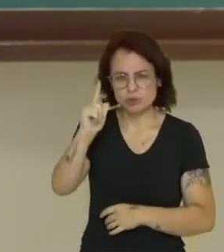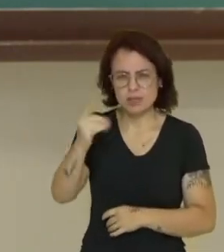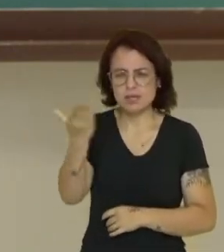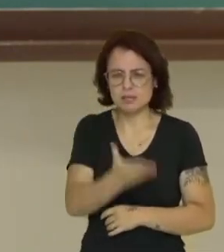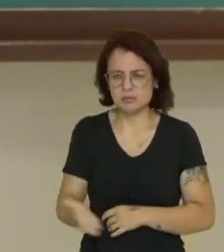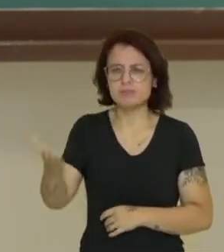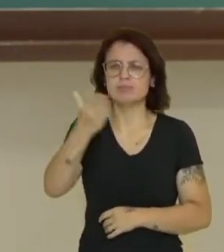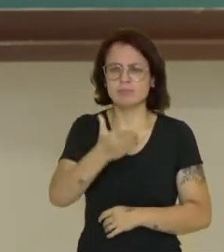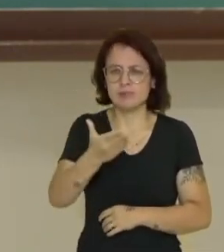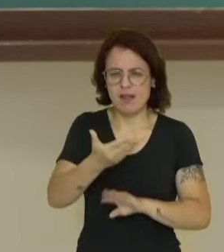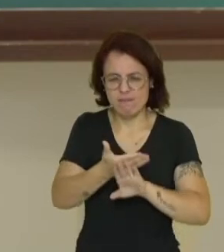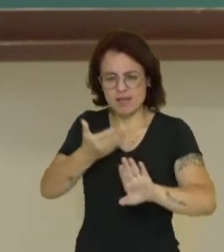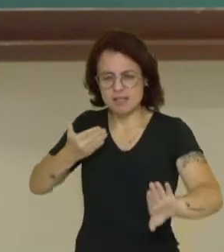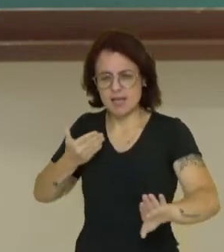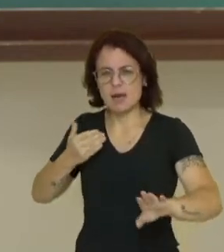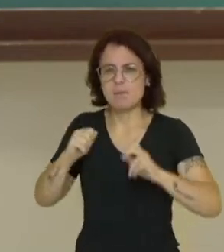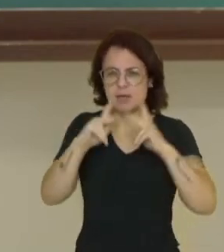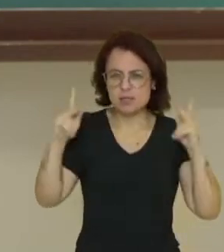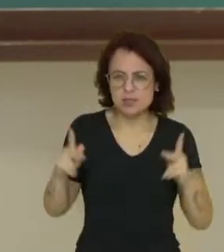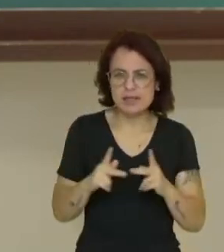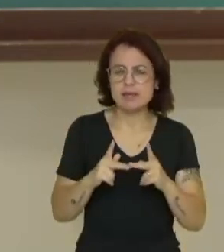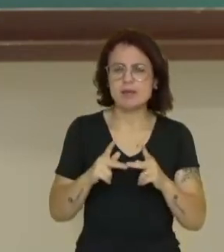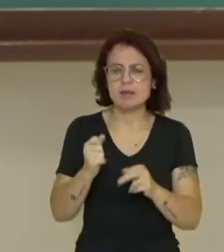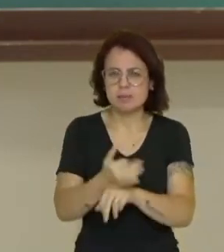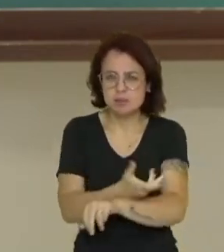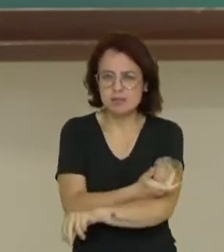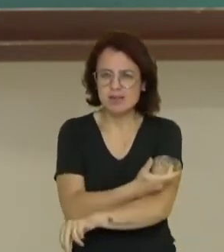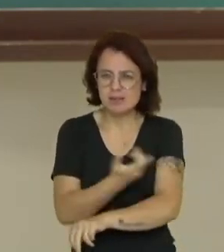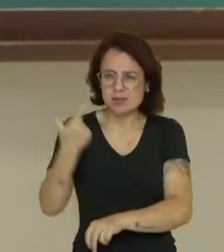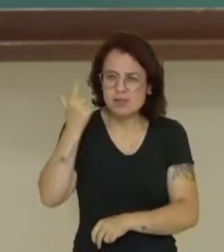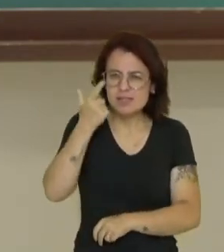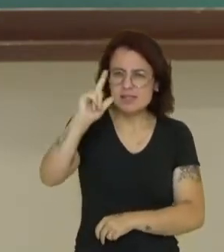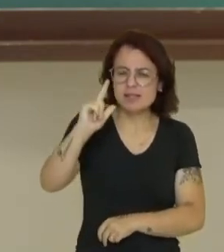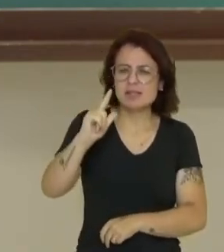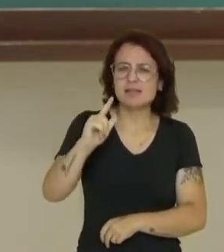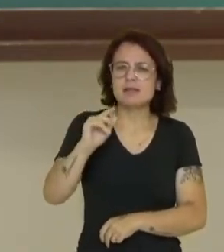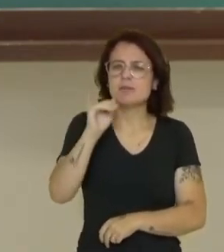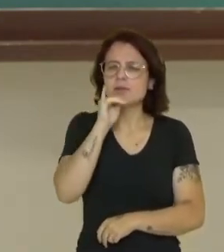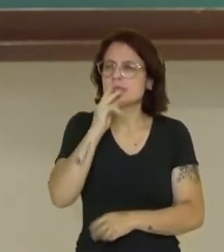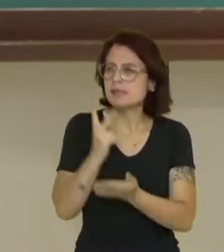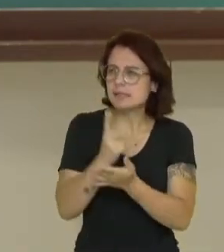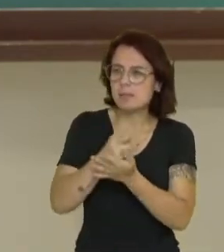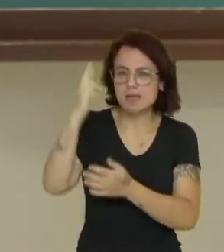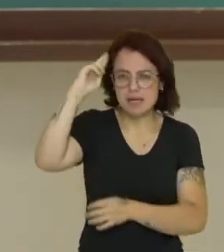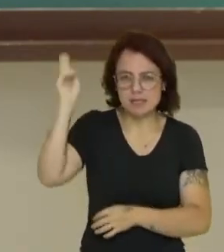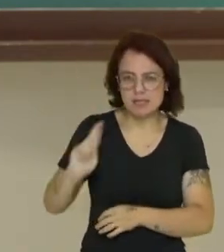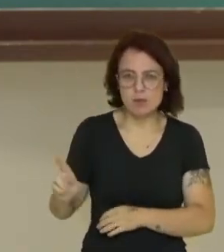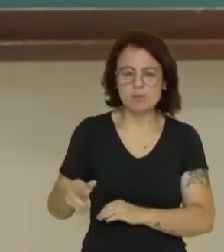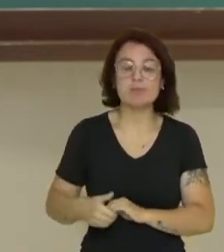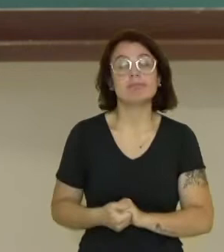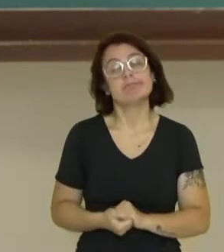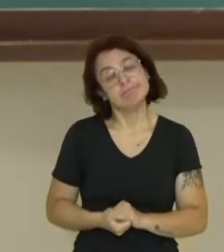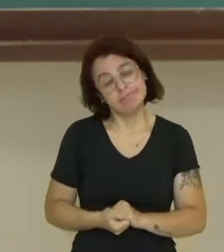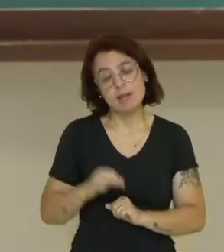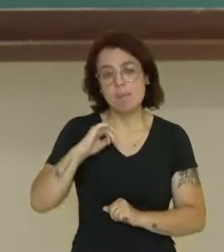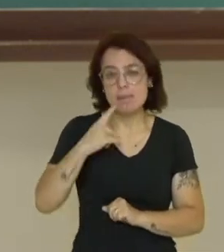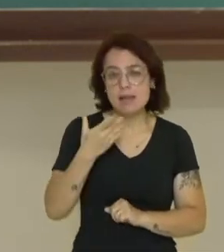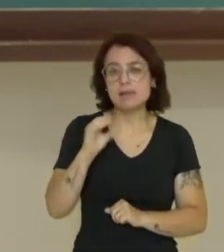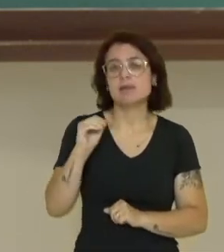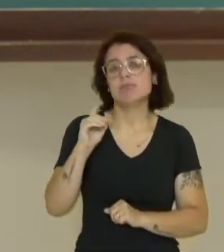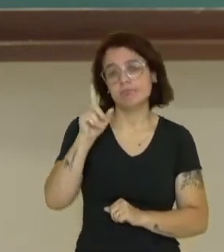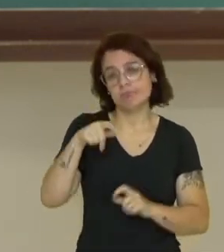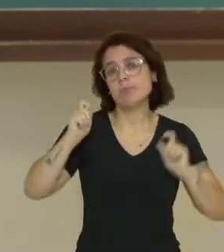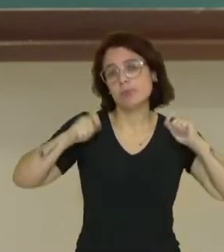suprimir, afastar as paixões e as emoções e agir sempre de maneira só racional? Para o Platão é possível, né? Claro, com